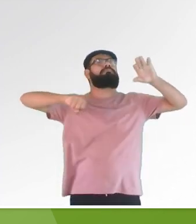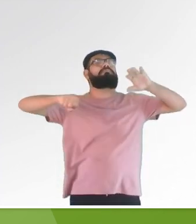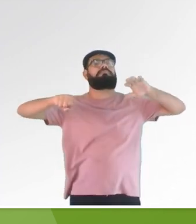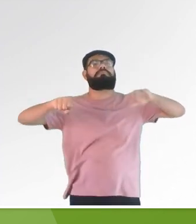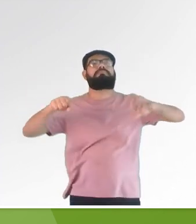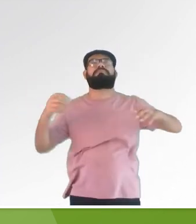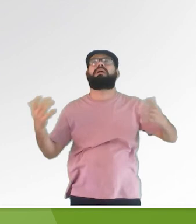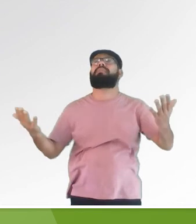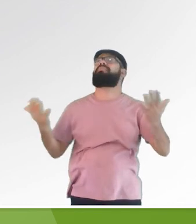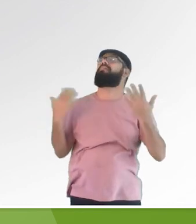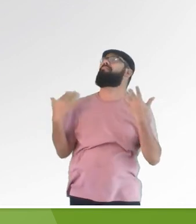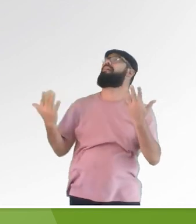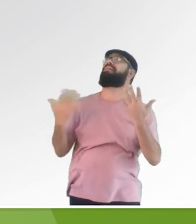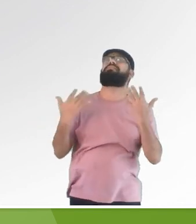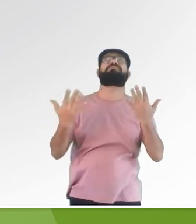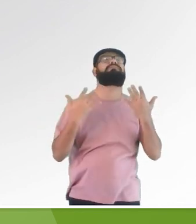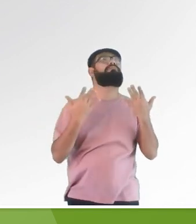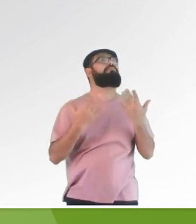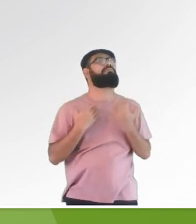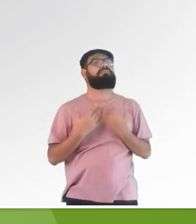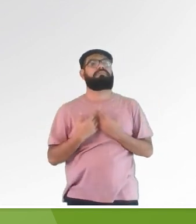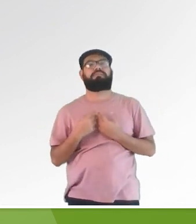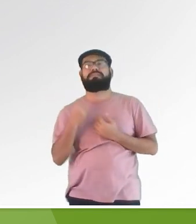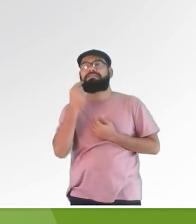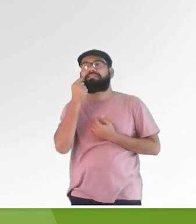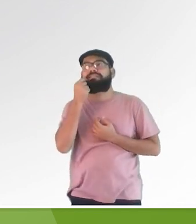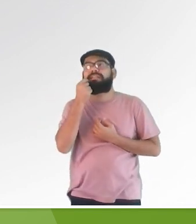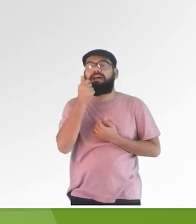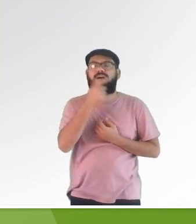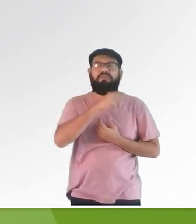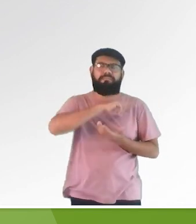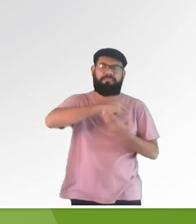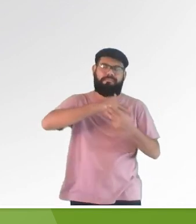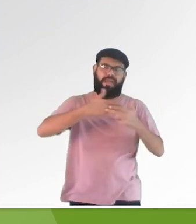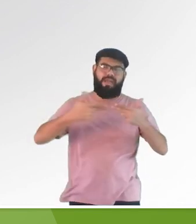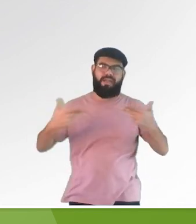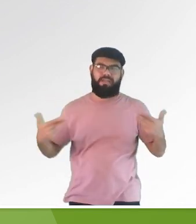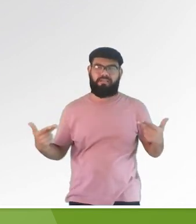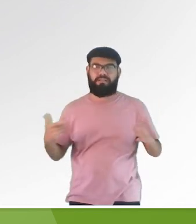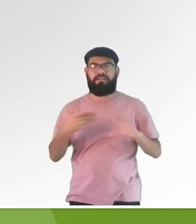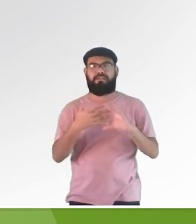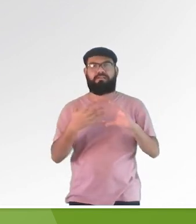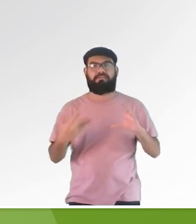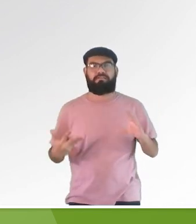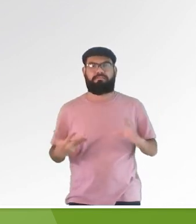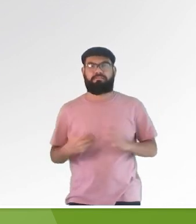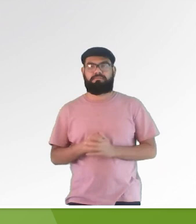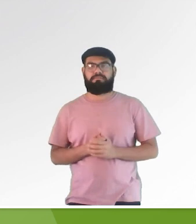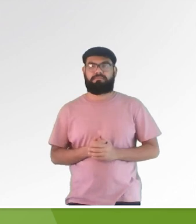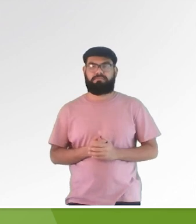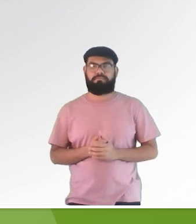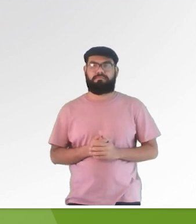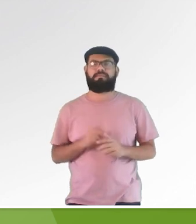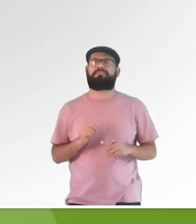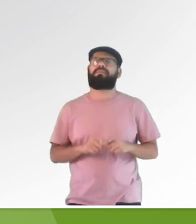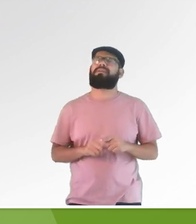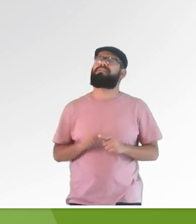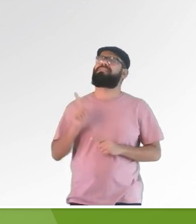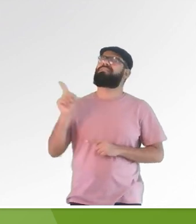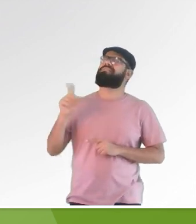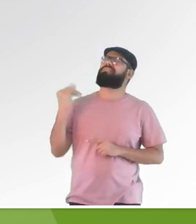temperatura, salinidade, entre outras características. Por que que isso é importante da gente